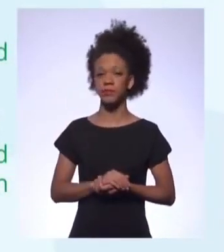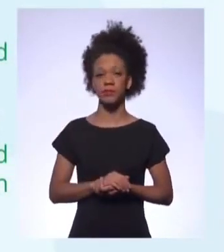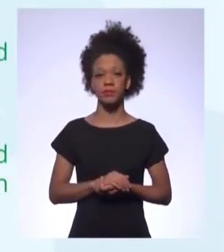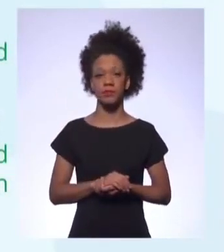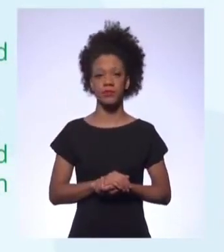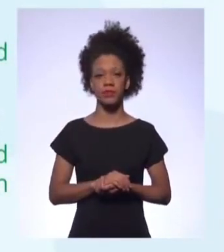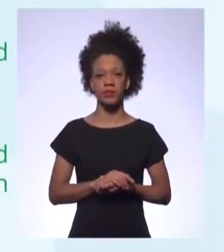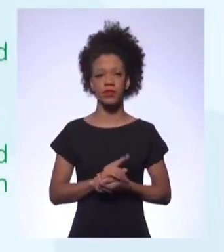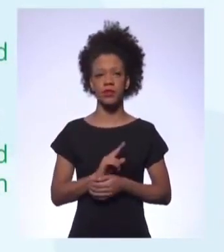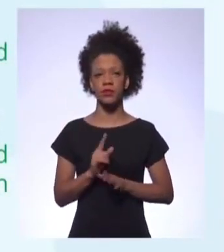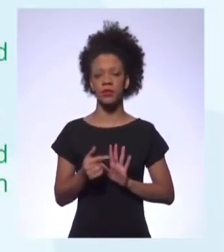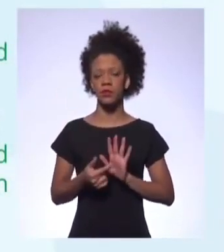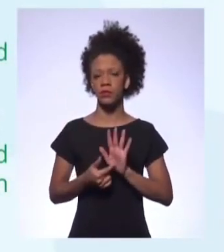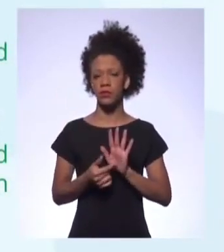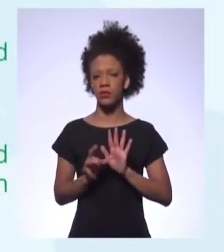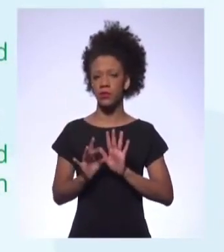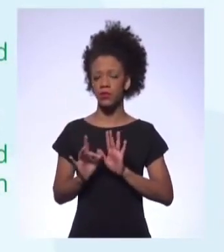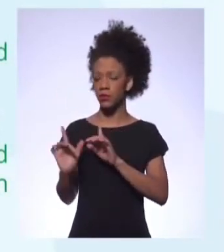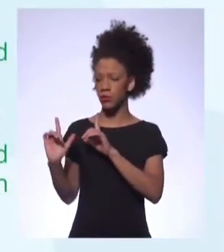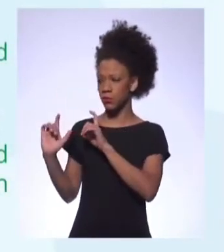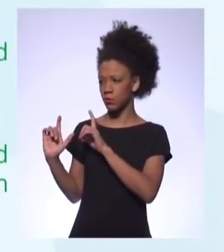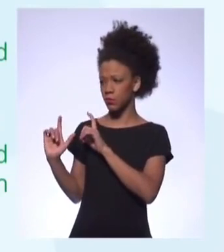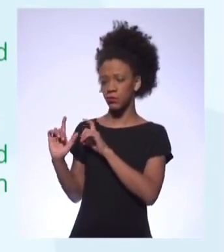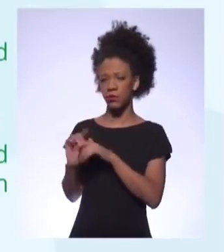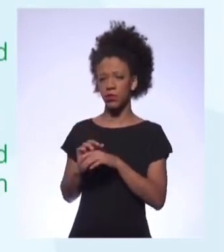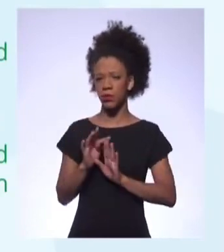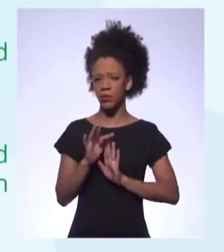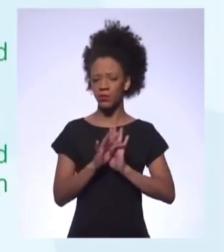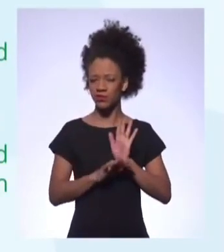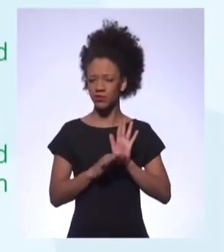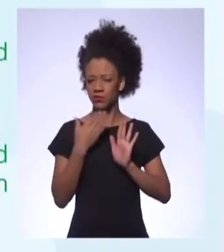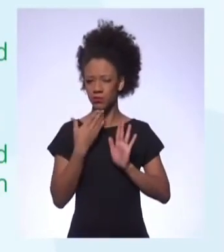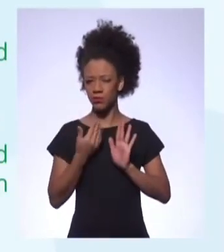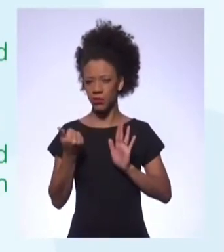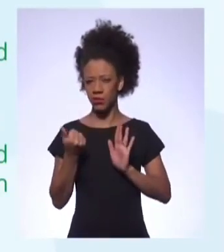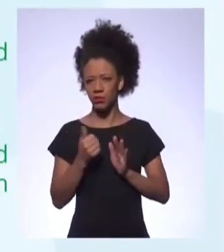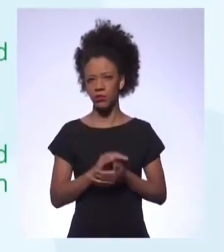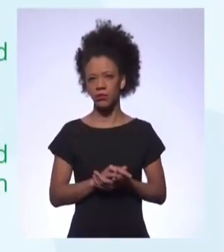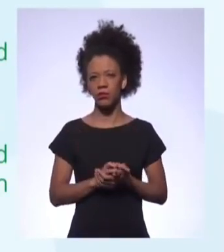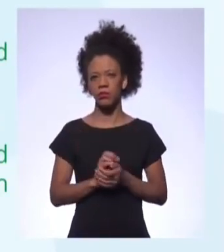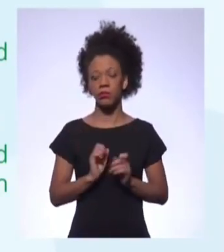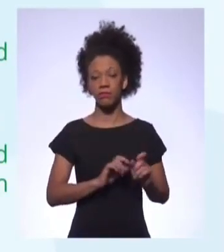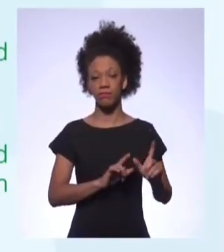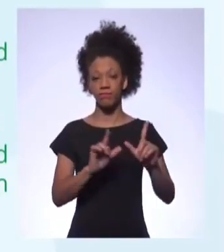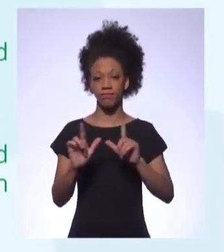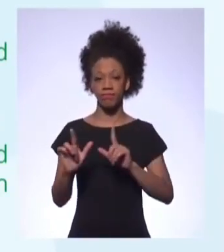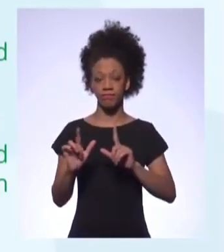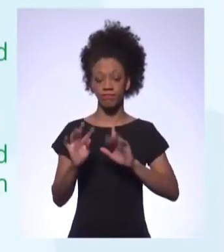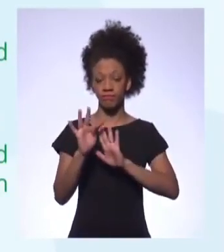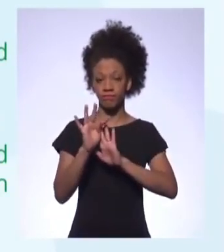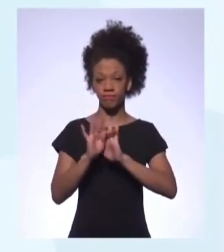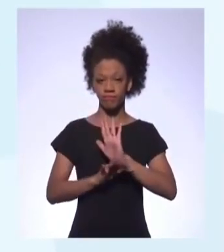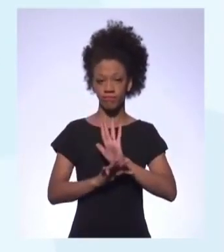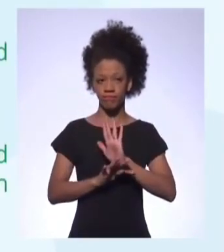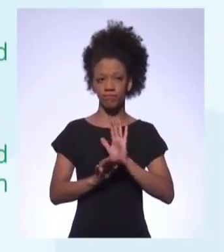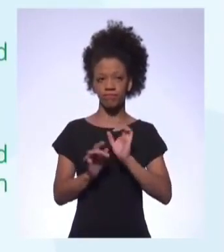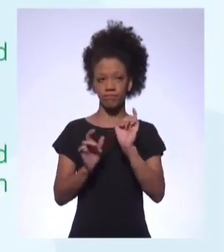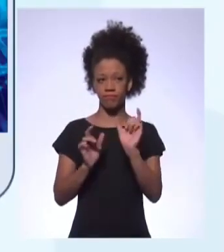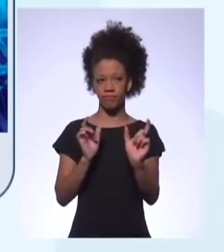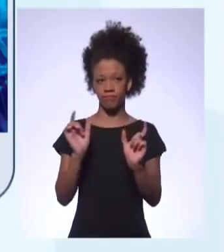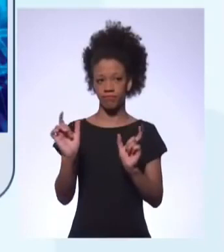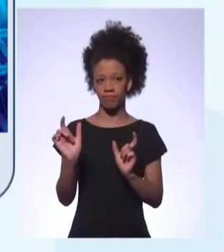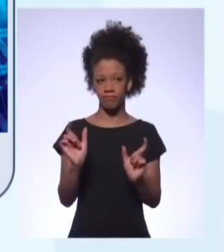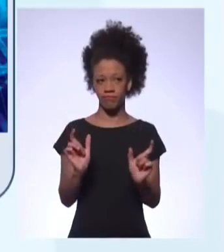vou mostrar aqui, só para dar um print, eu acho que eu vou mostrar lá no texto. Marcos, põe lá para mim, por favor, o texto que eu marquei